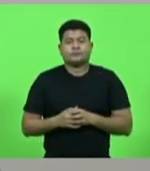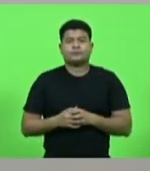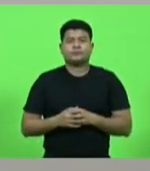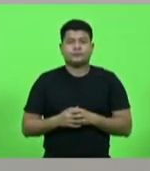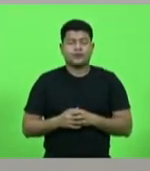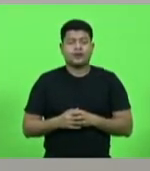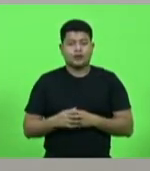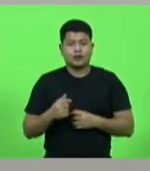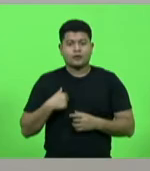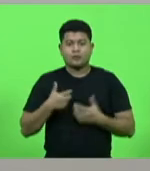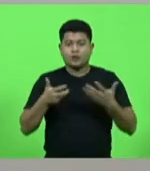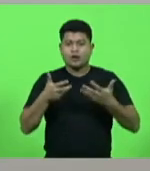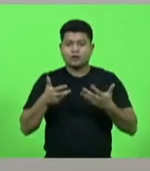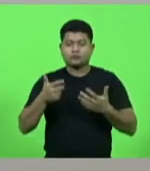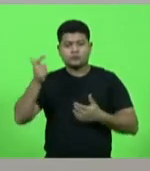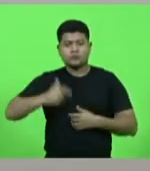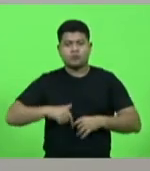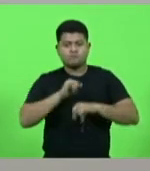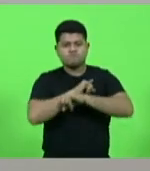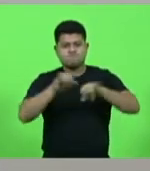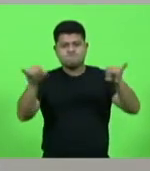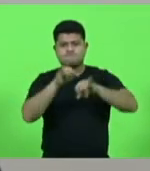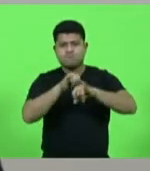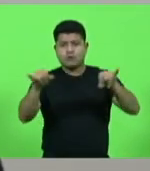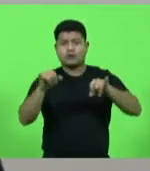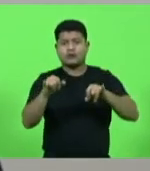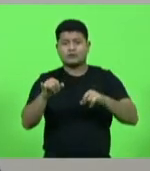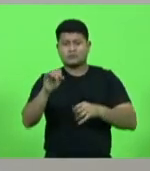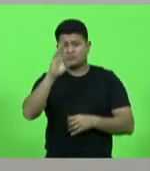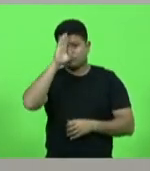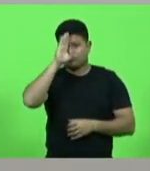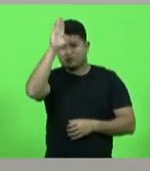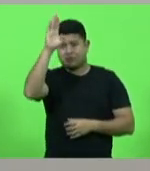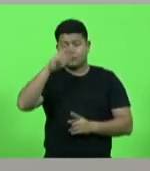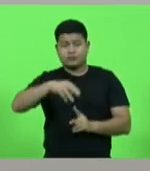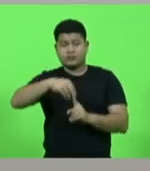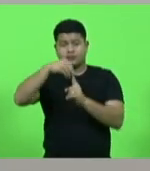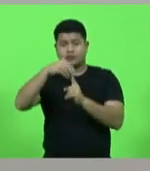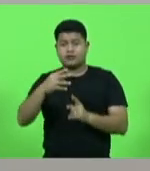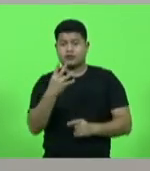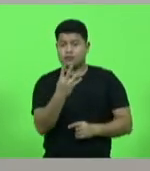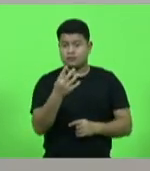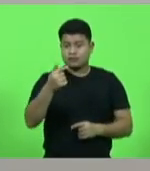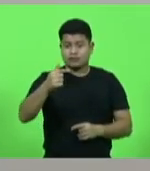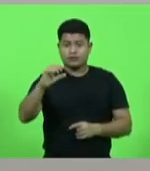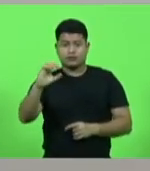realçar a 470,